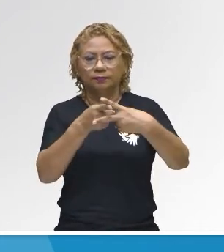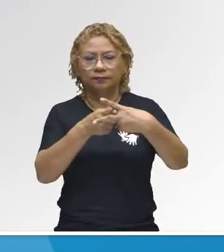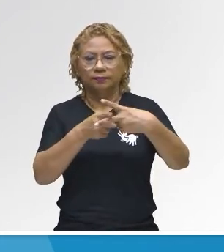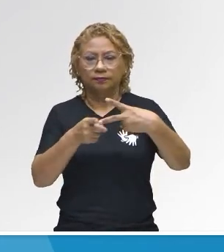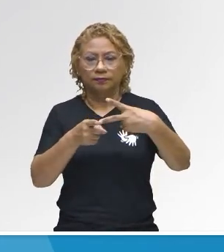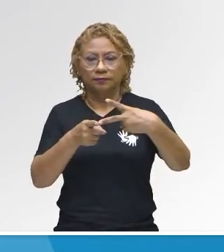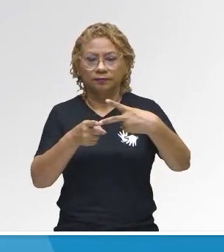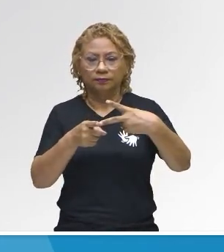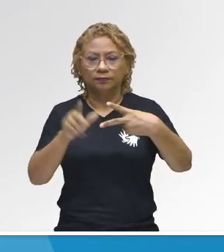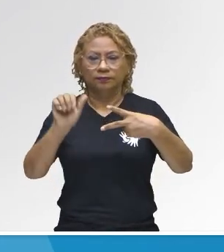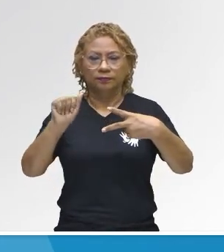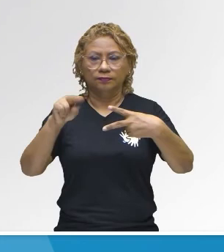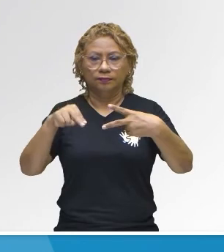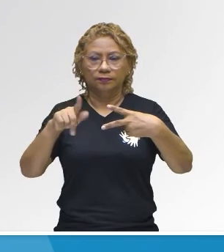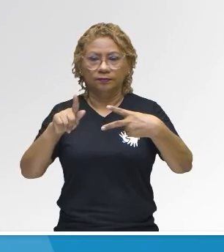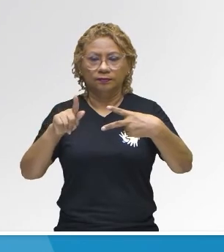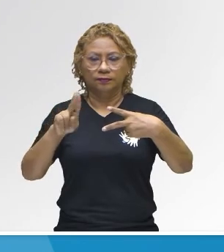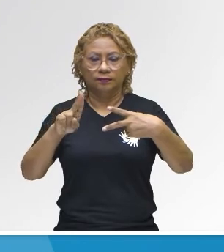de referência